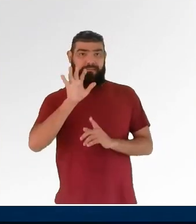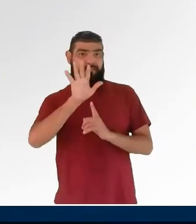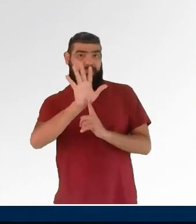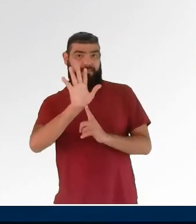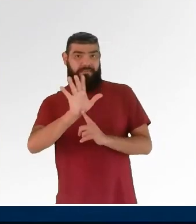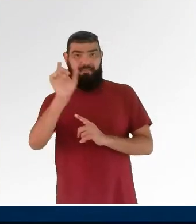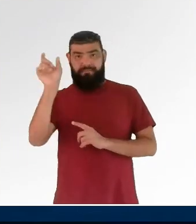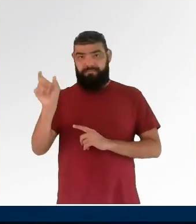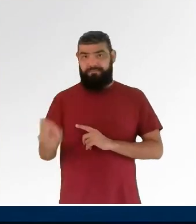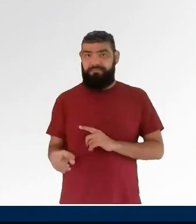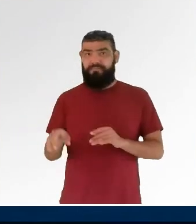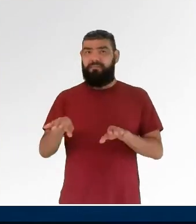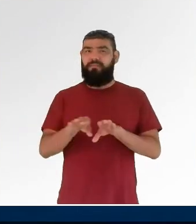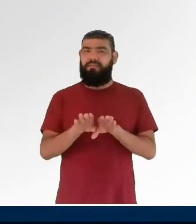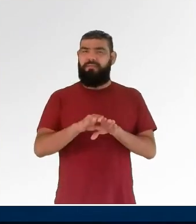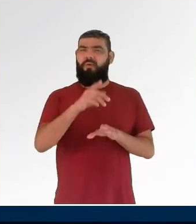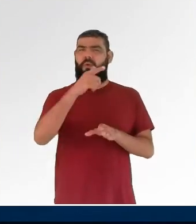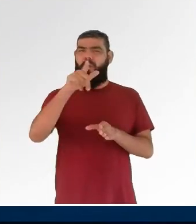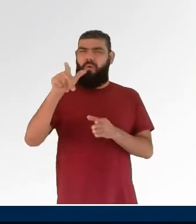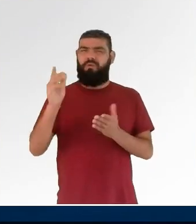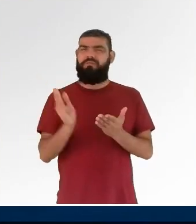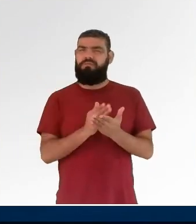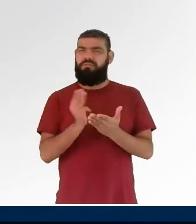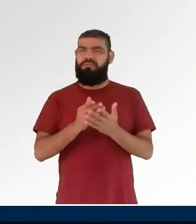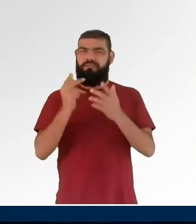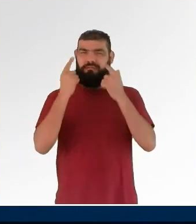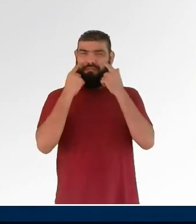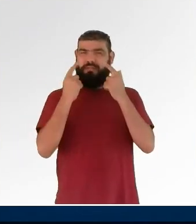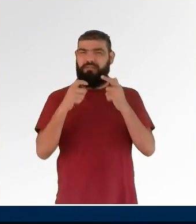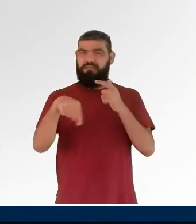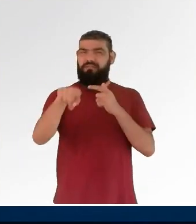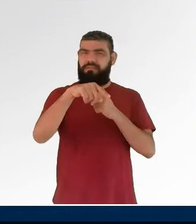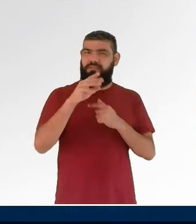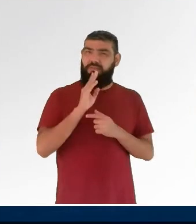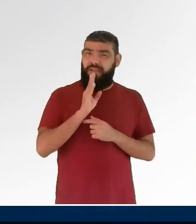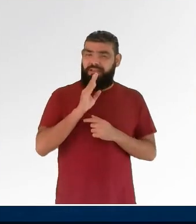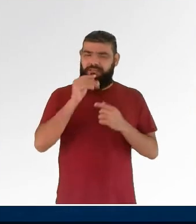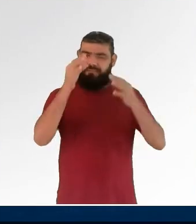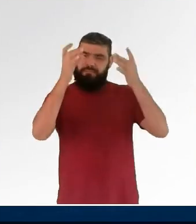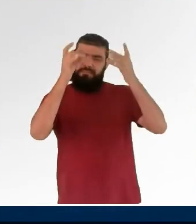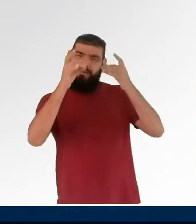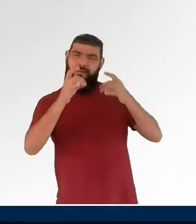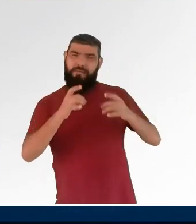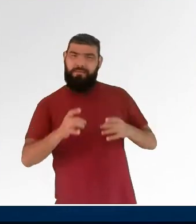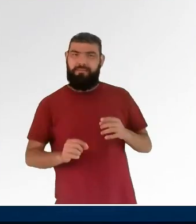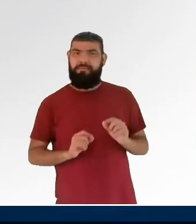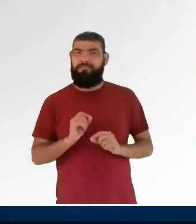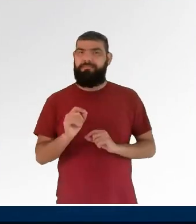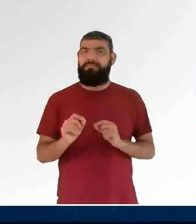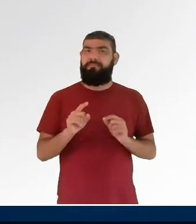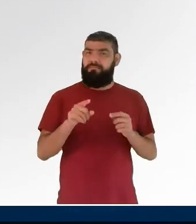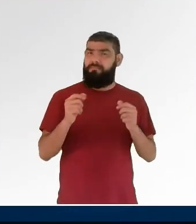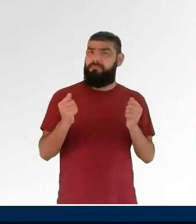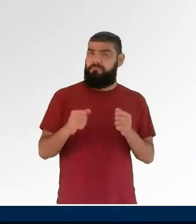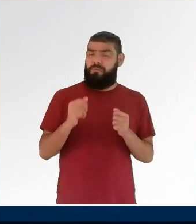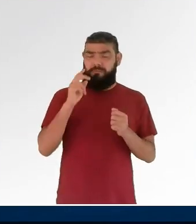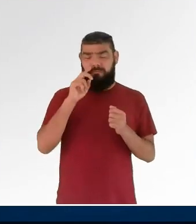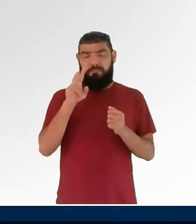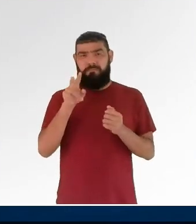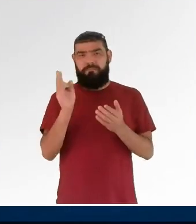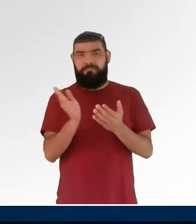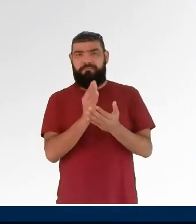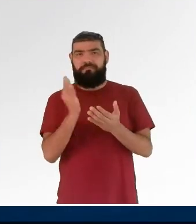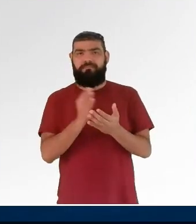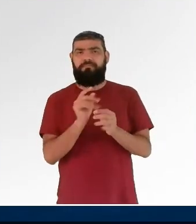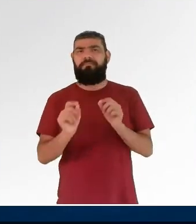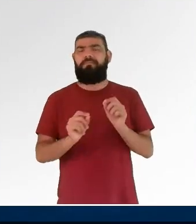um outro livro que é muito interessante que você conheça, minimamente, óbvio, mas você pode depois ter acesso a ele. Vamos ver então primeiro